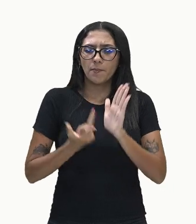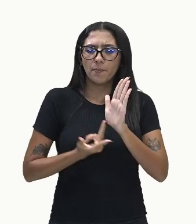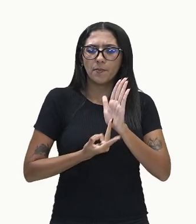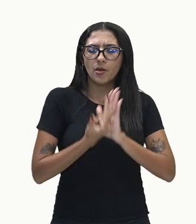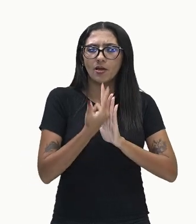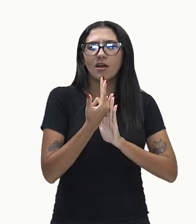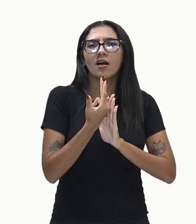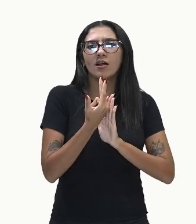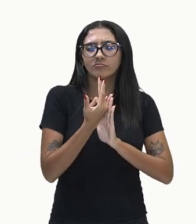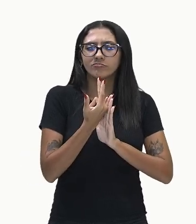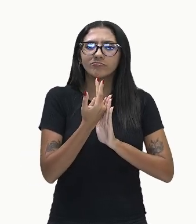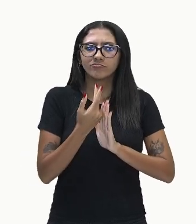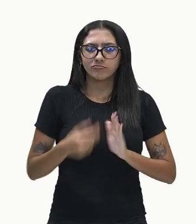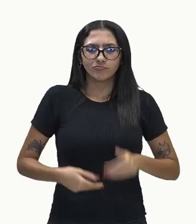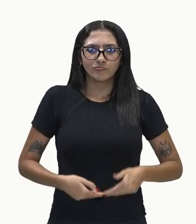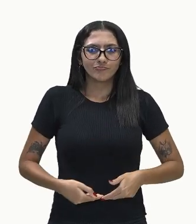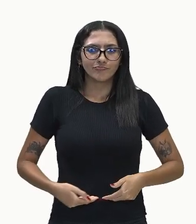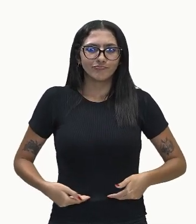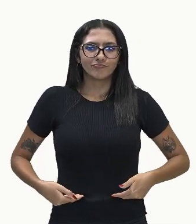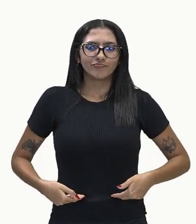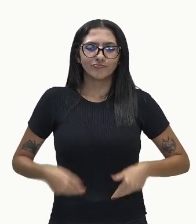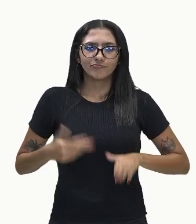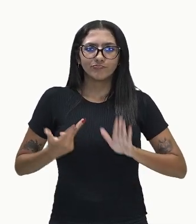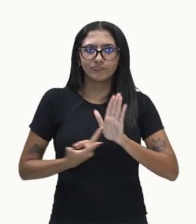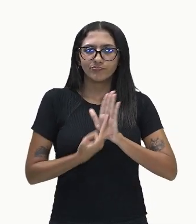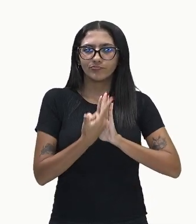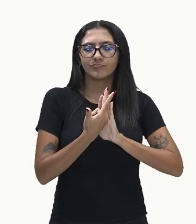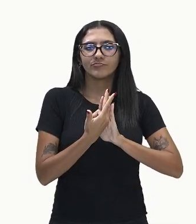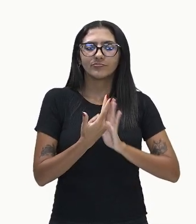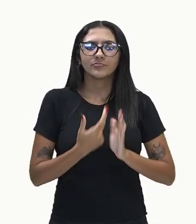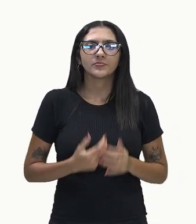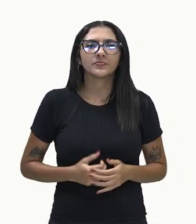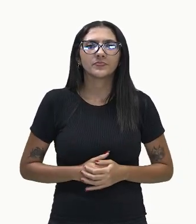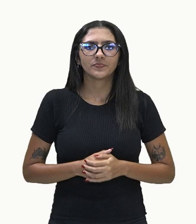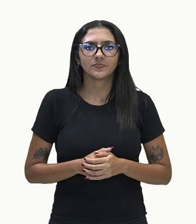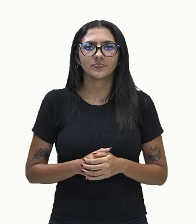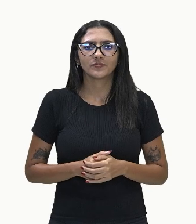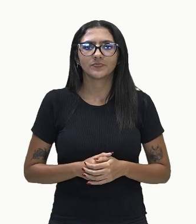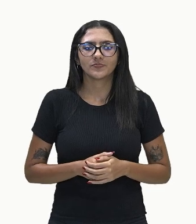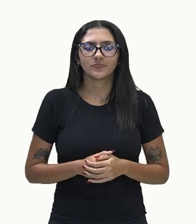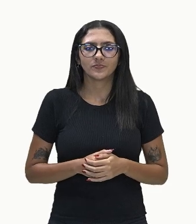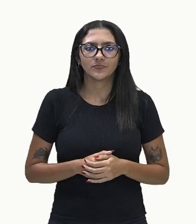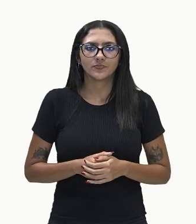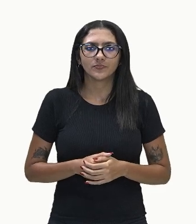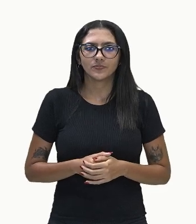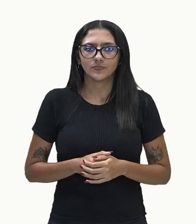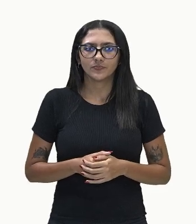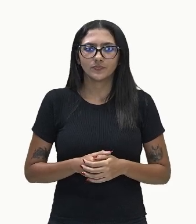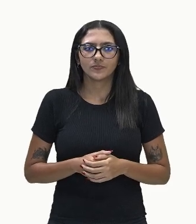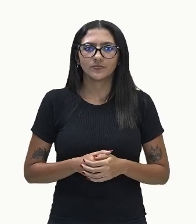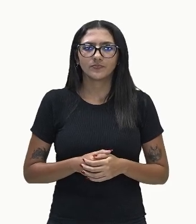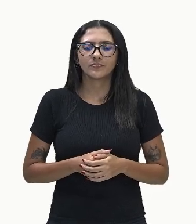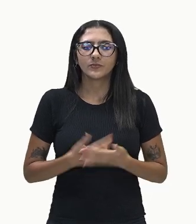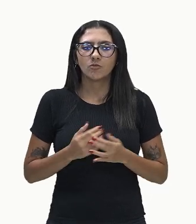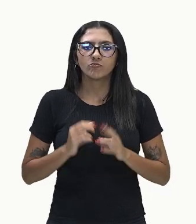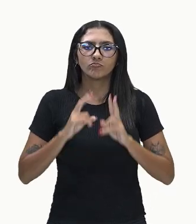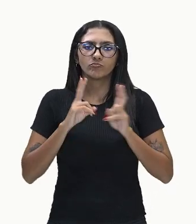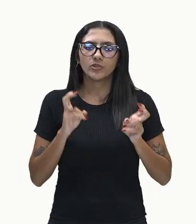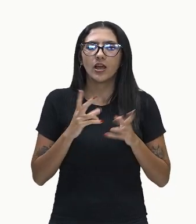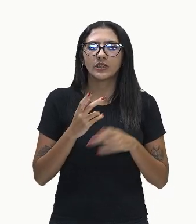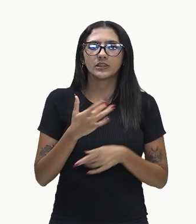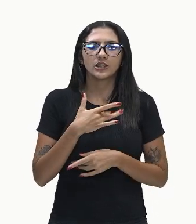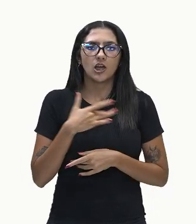uma intervenção cirúrgica, certo? E falando em saúde